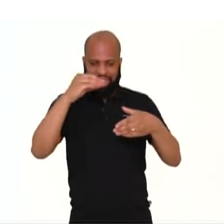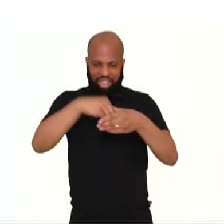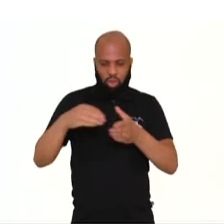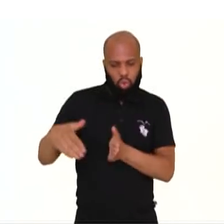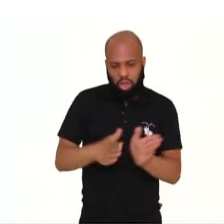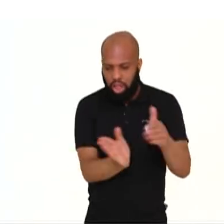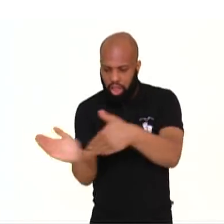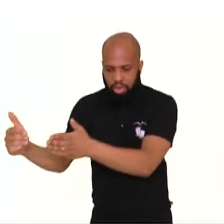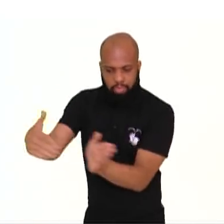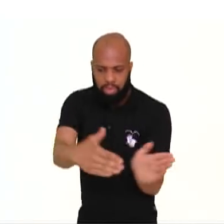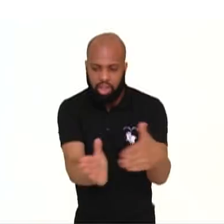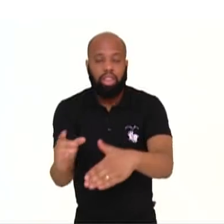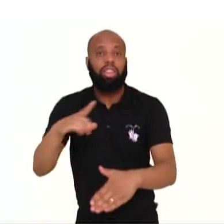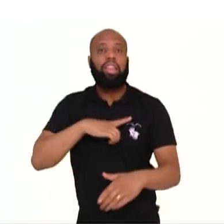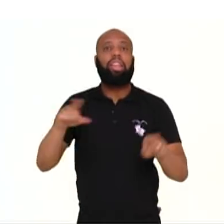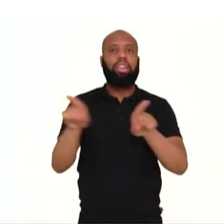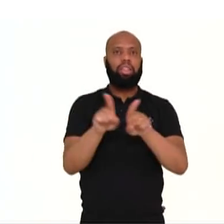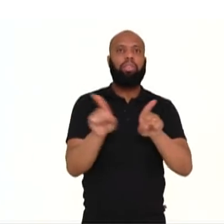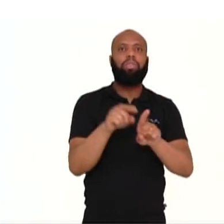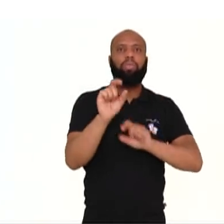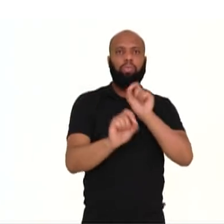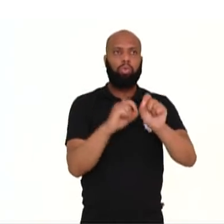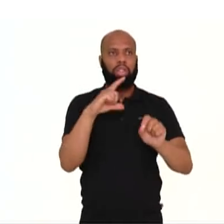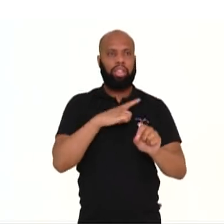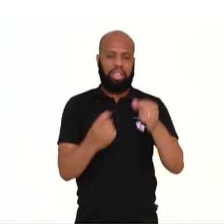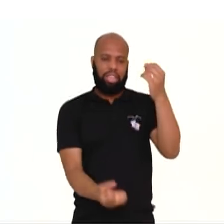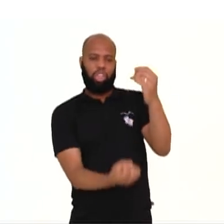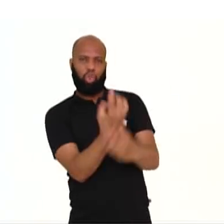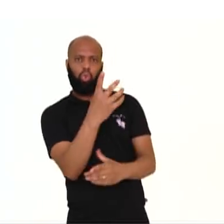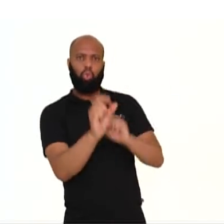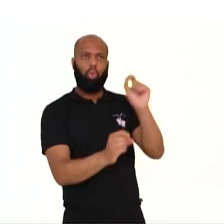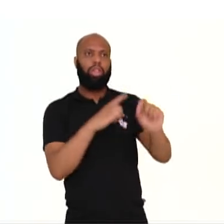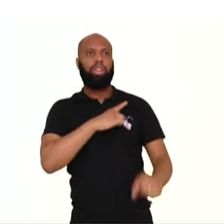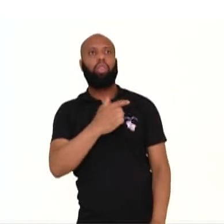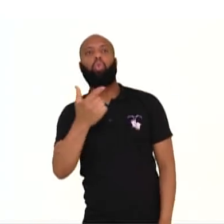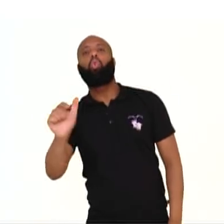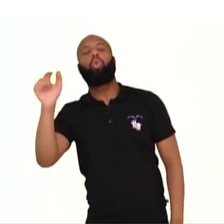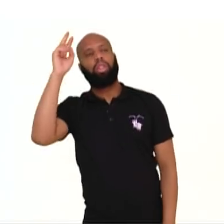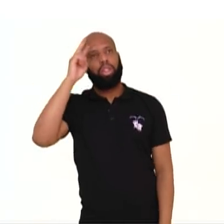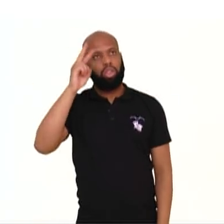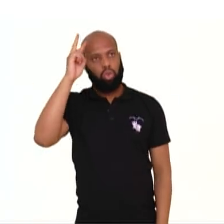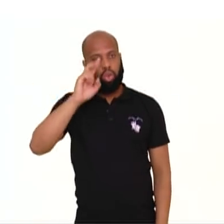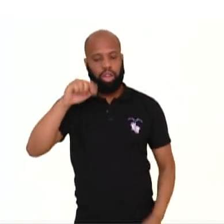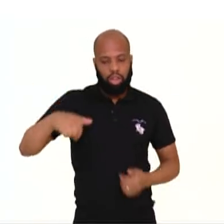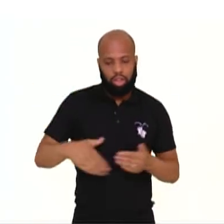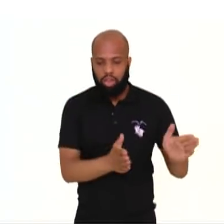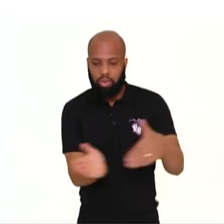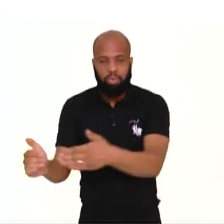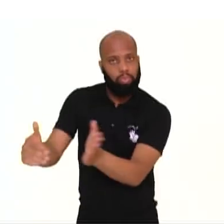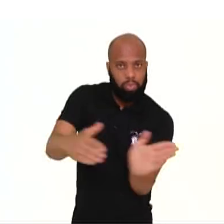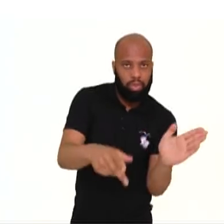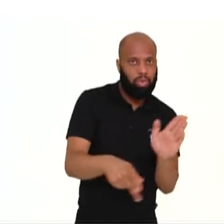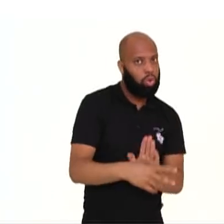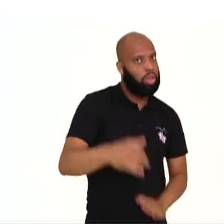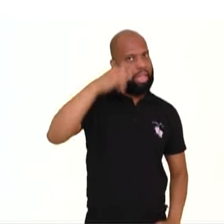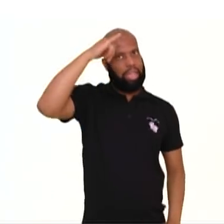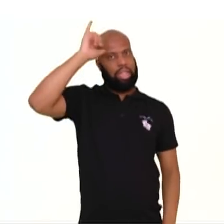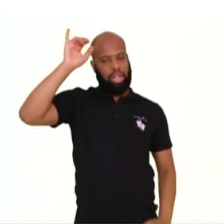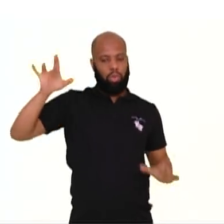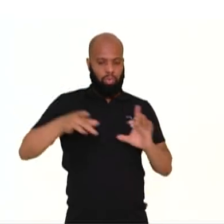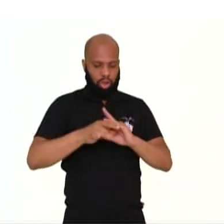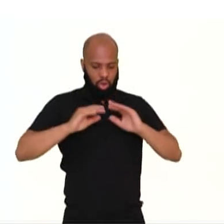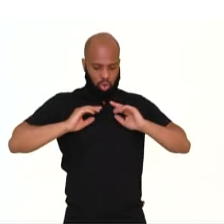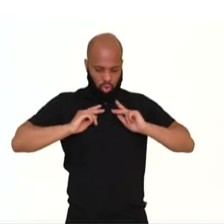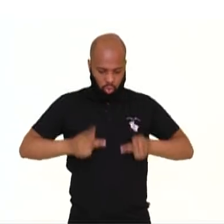tem também envolvido na sua criação uma outra história, né? O labirinto do Minotauro foi feito por